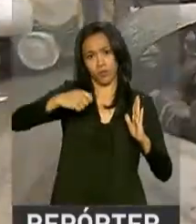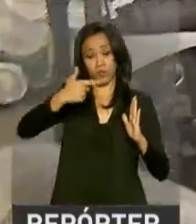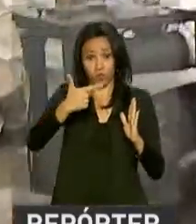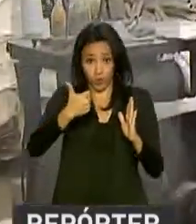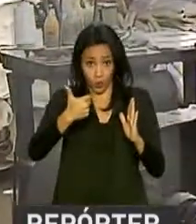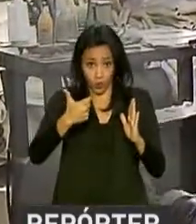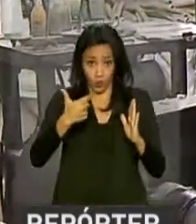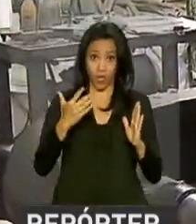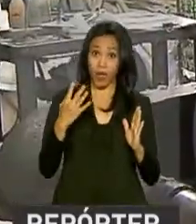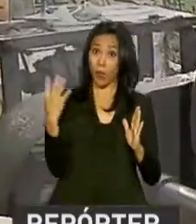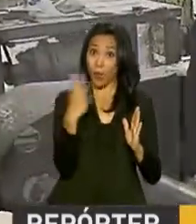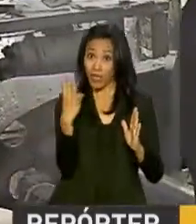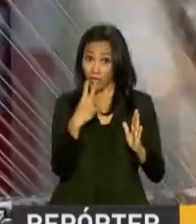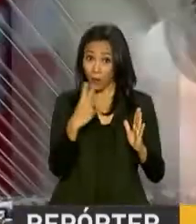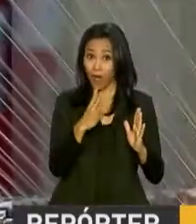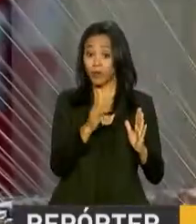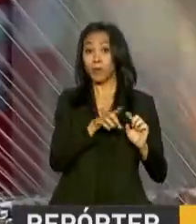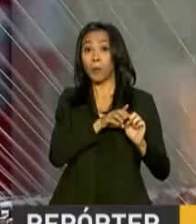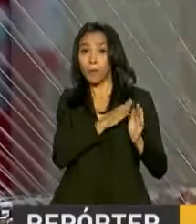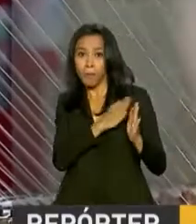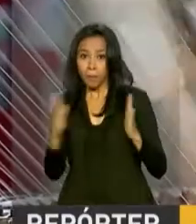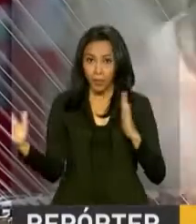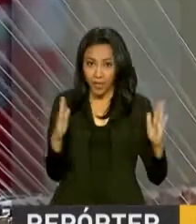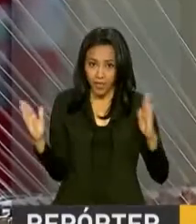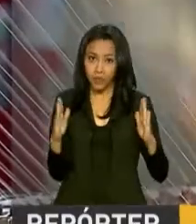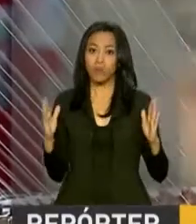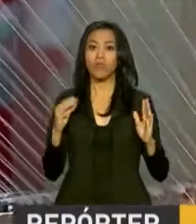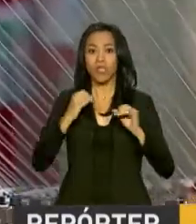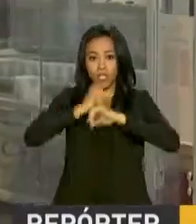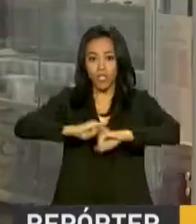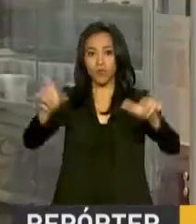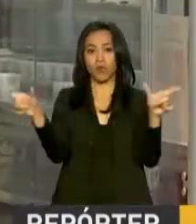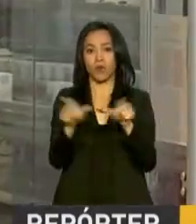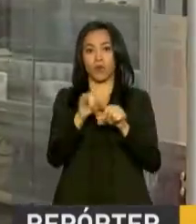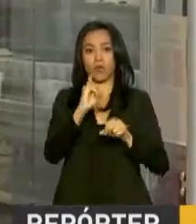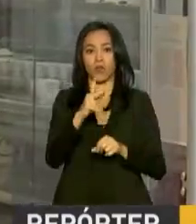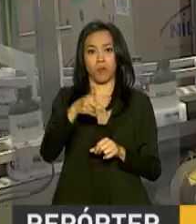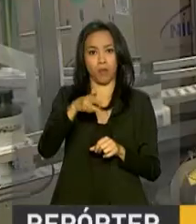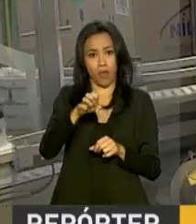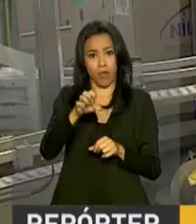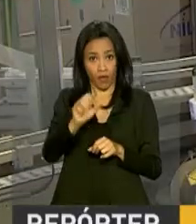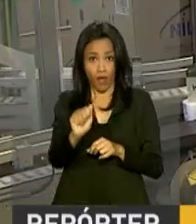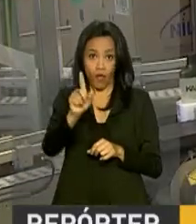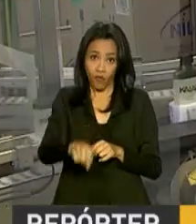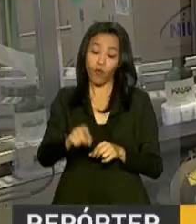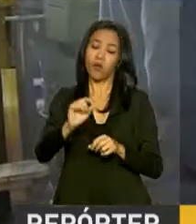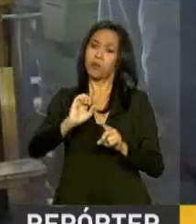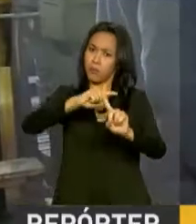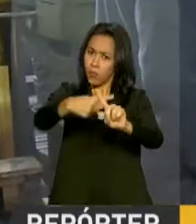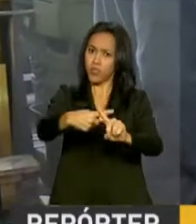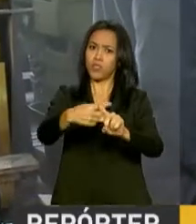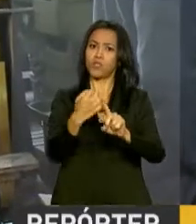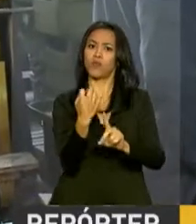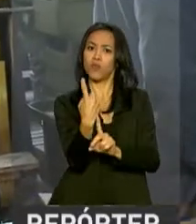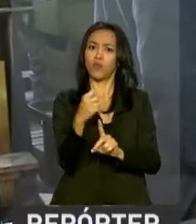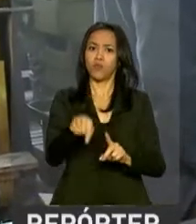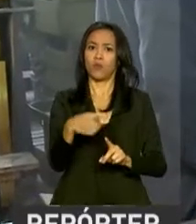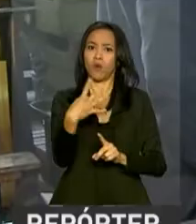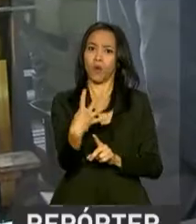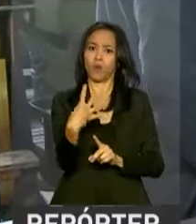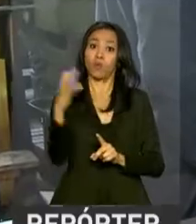períodos de retração informou e pé o indicador registrou resultado positivo com alta de 1,4 por